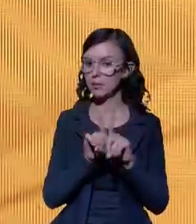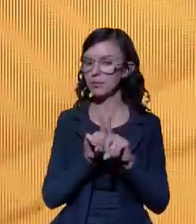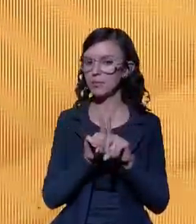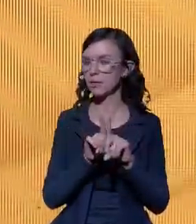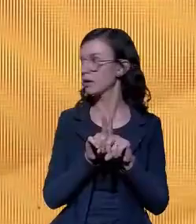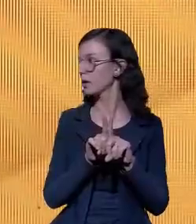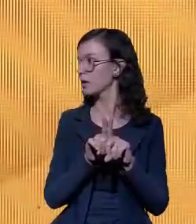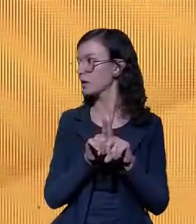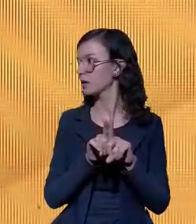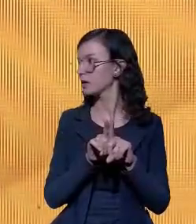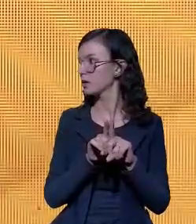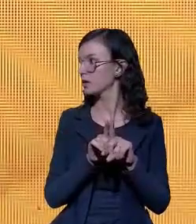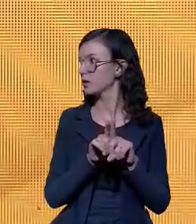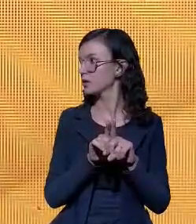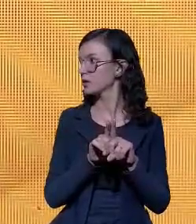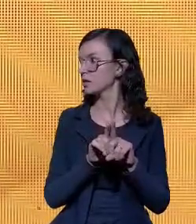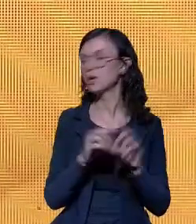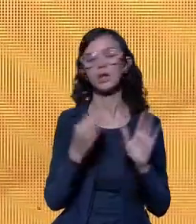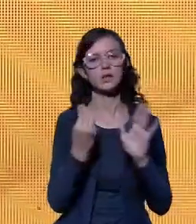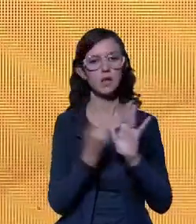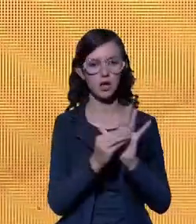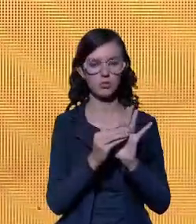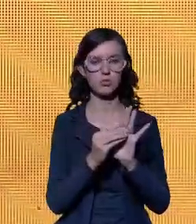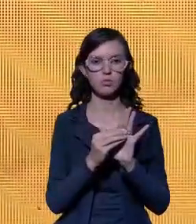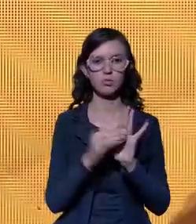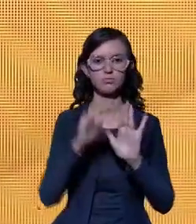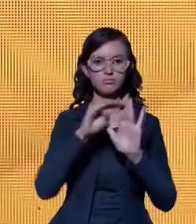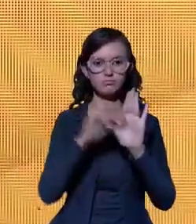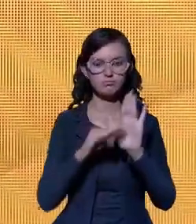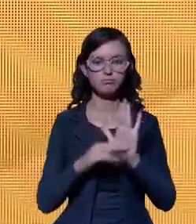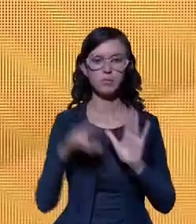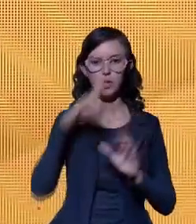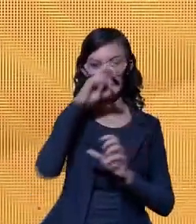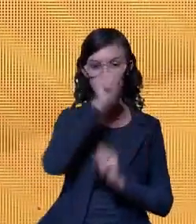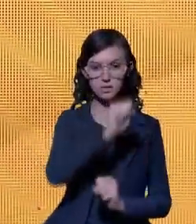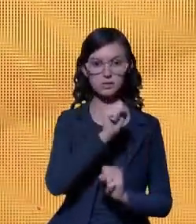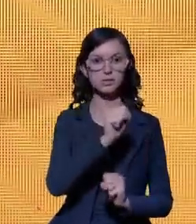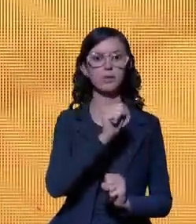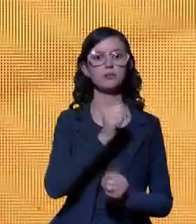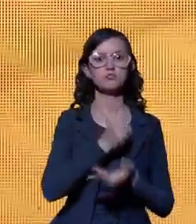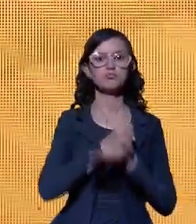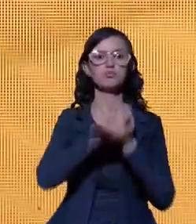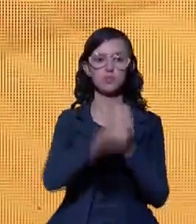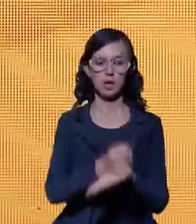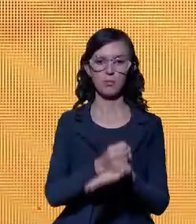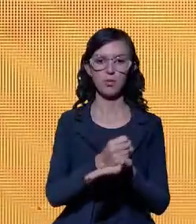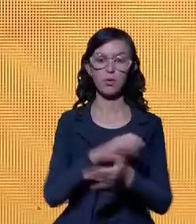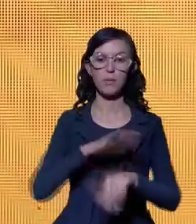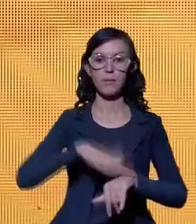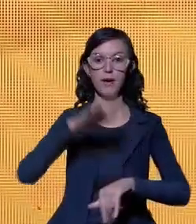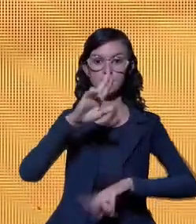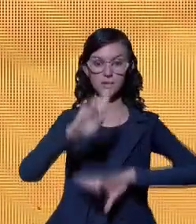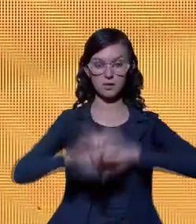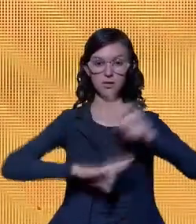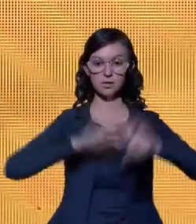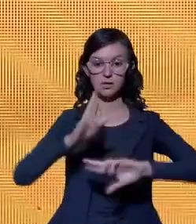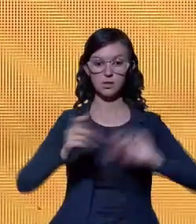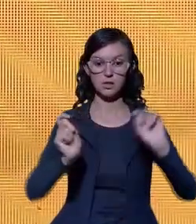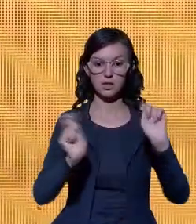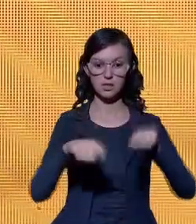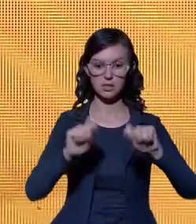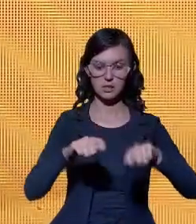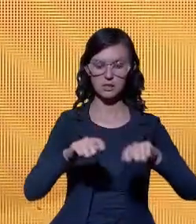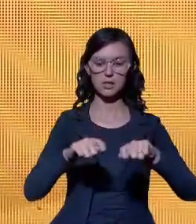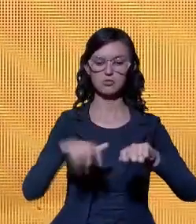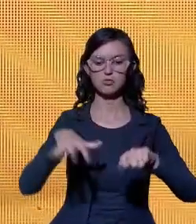de umas medidas de fortalecimento do nosso Sistema Nacional de Fomento, mais relacionada à necessidade que as